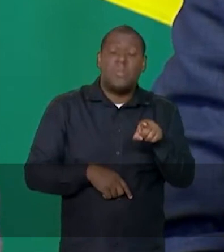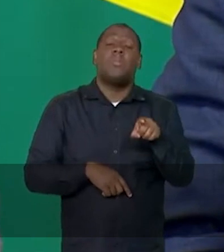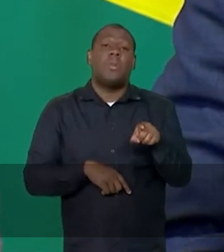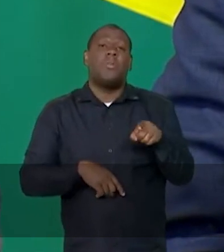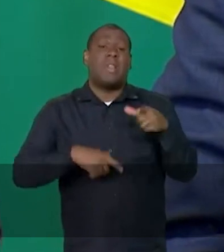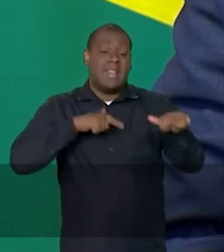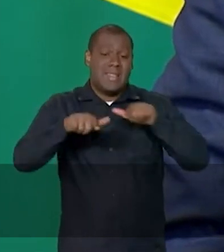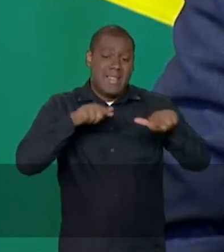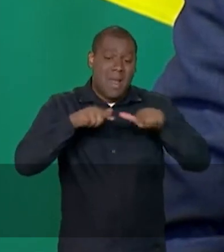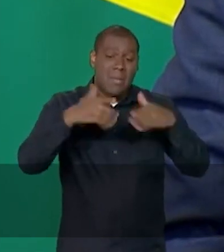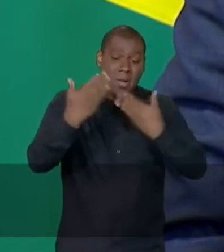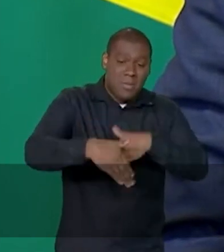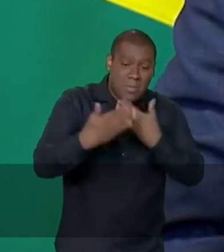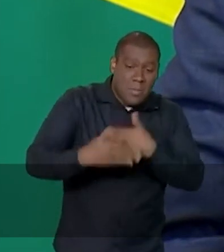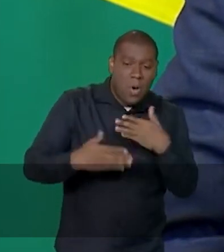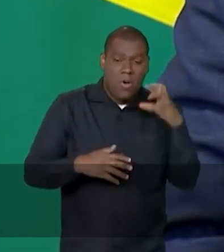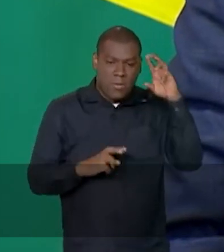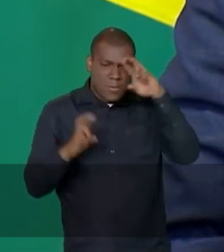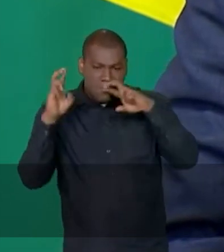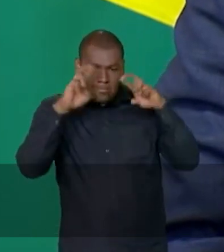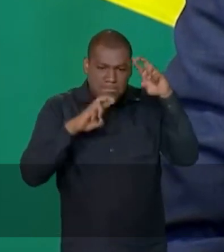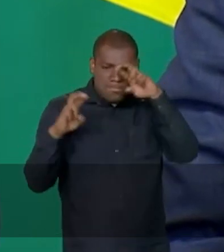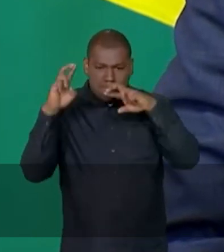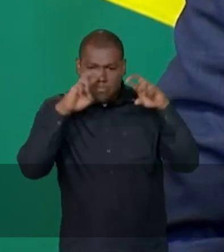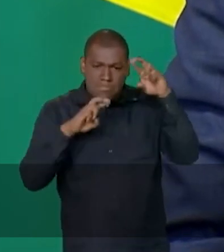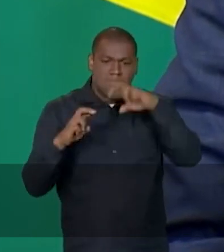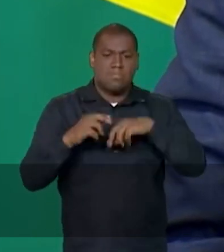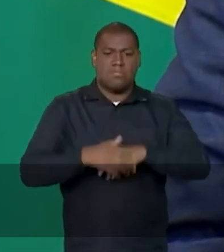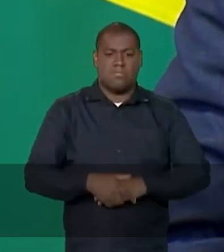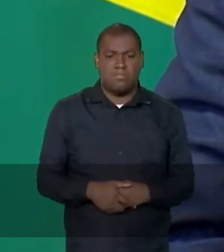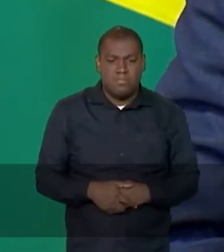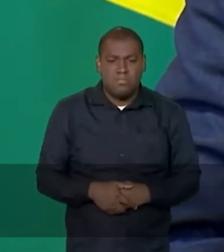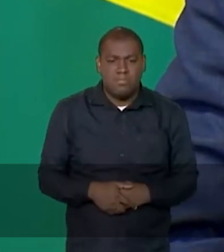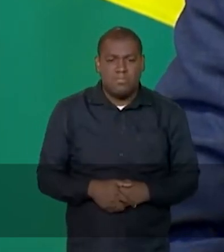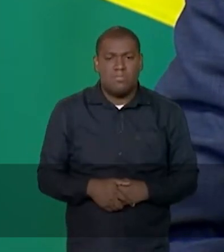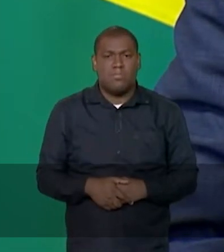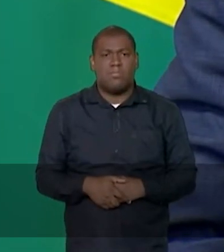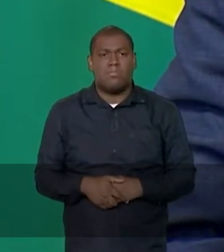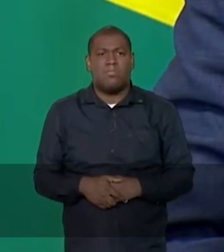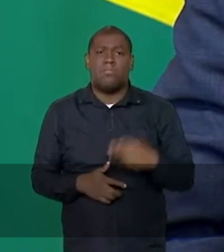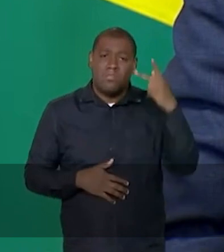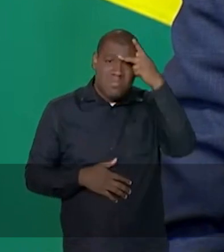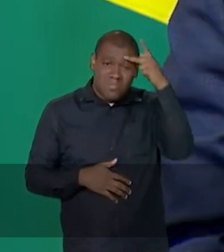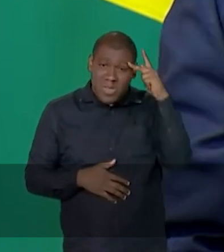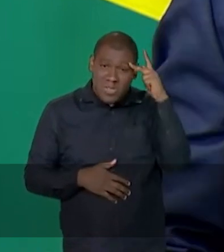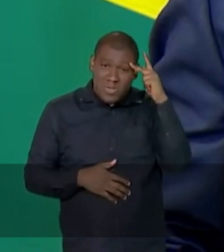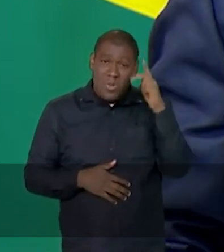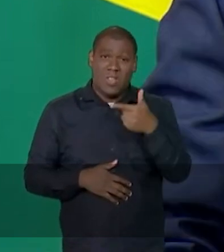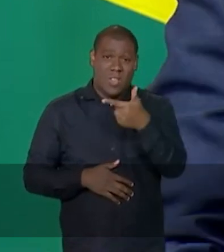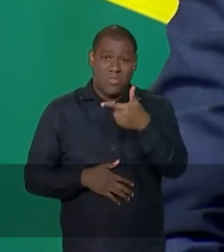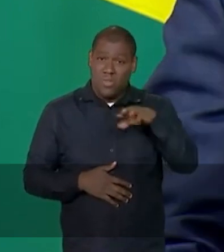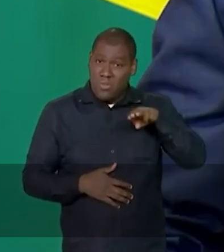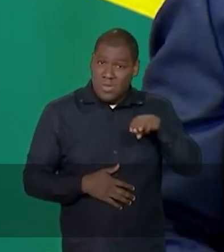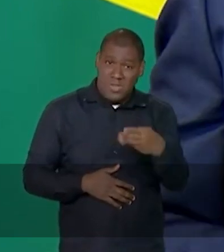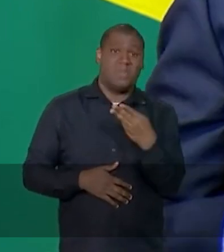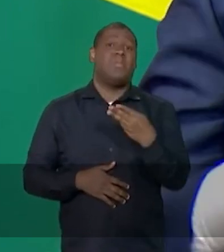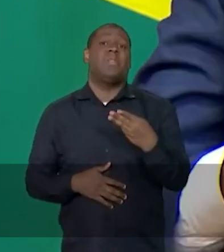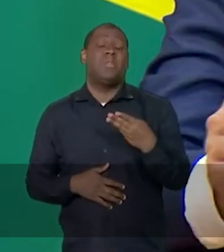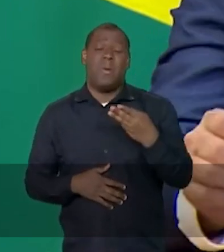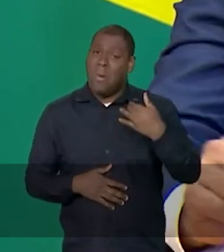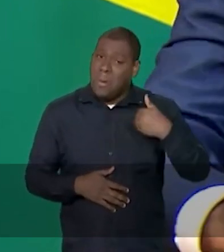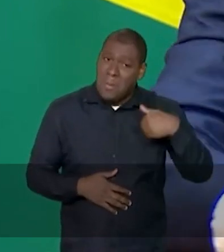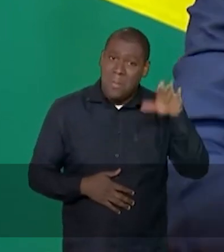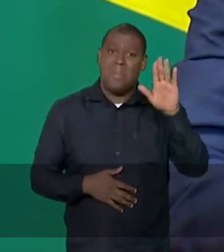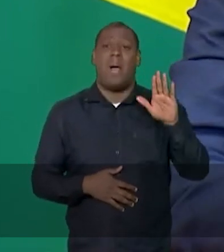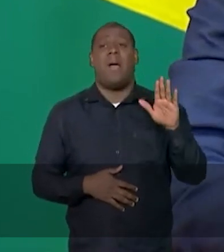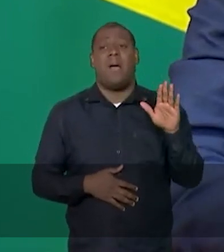fiscalizando, estando dentro das salas. Então, a gente tinha mais de 2 milhões, quase 2 milhões e meio de pessoas envolvidas no processo de